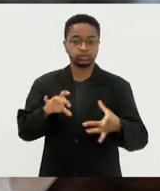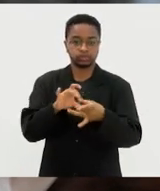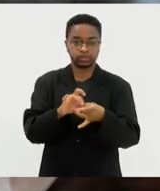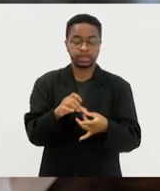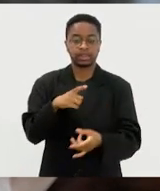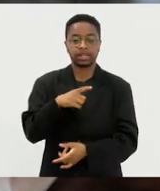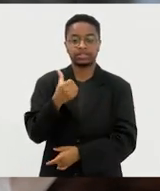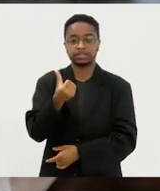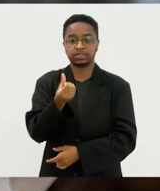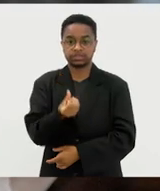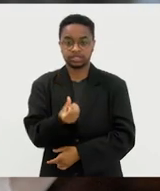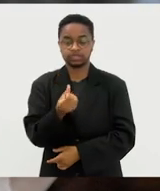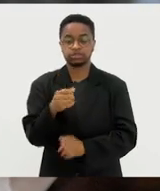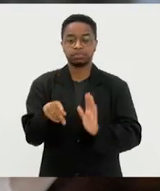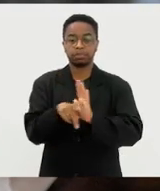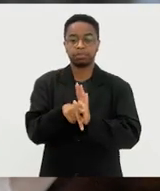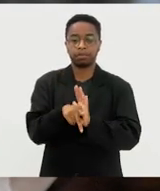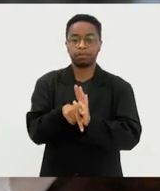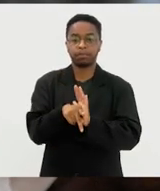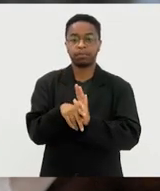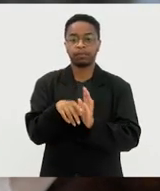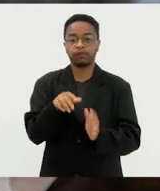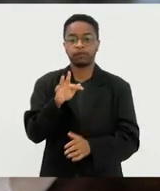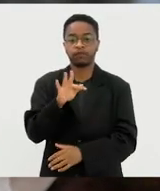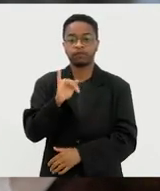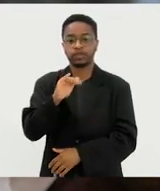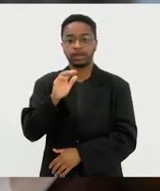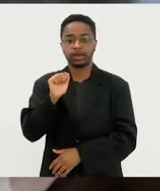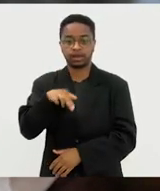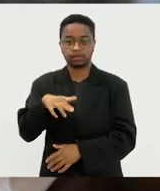de FECAM-FISED, acumulado ano a ano.